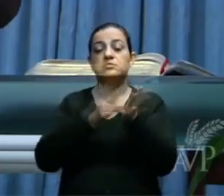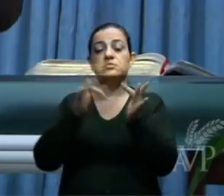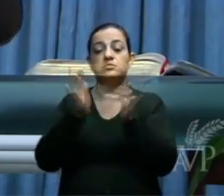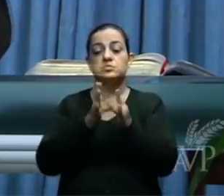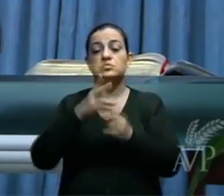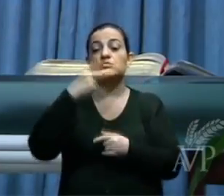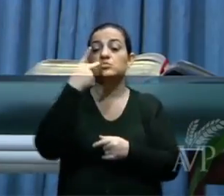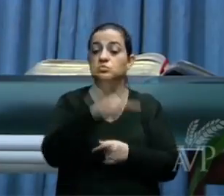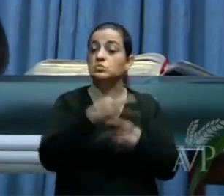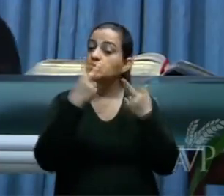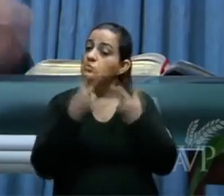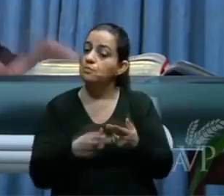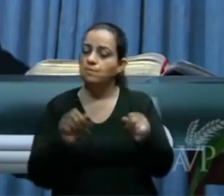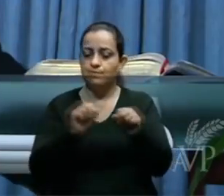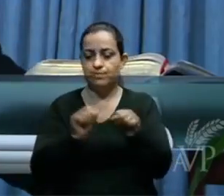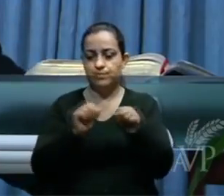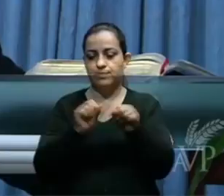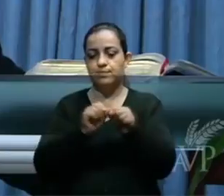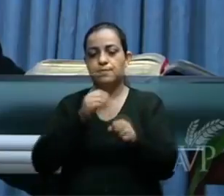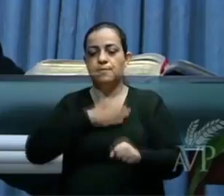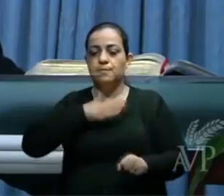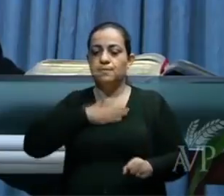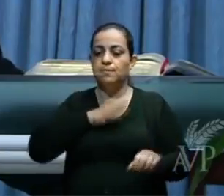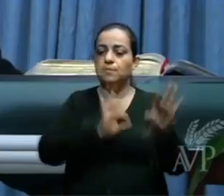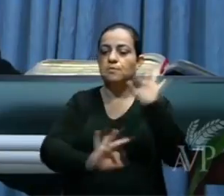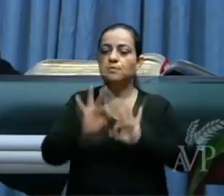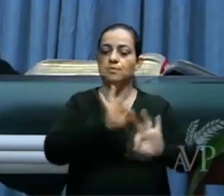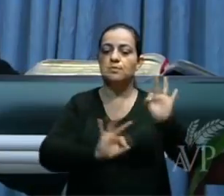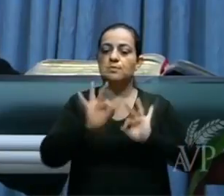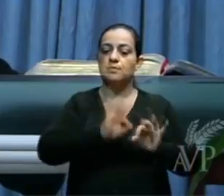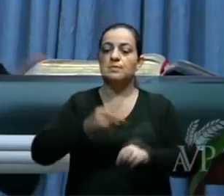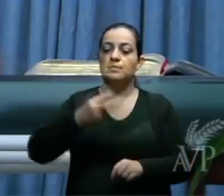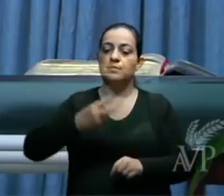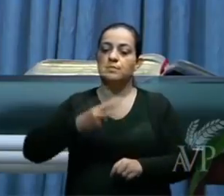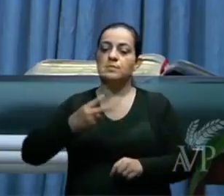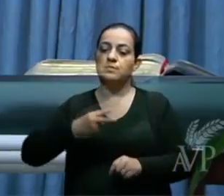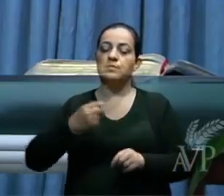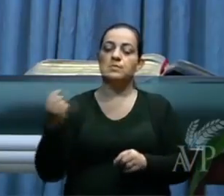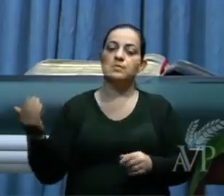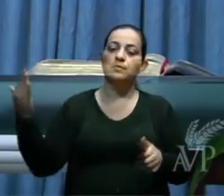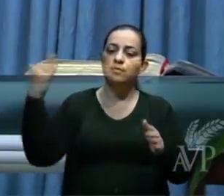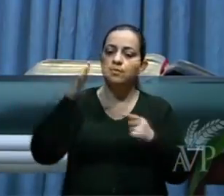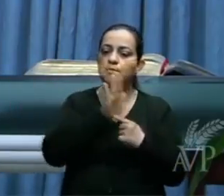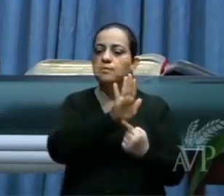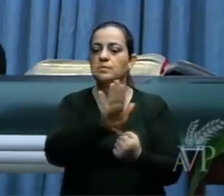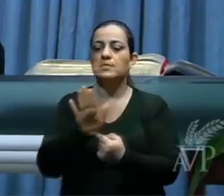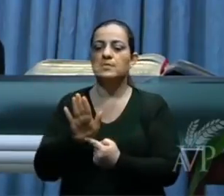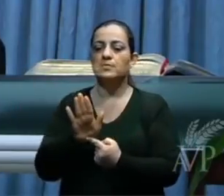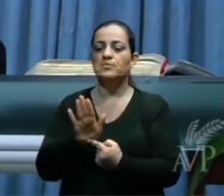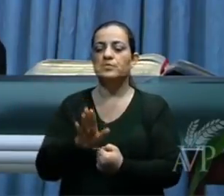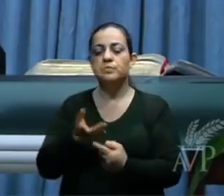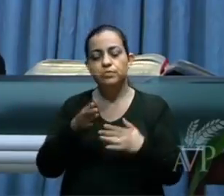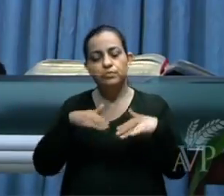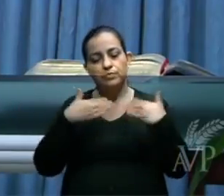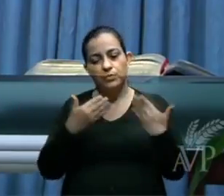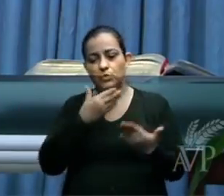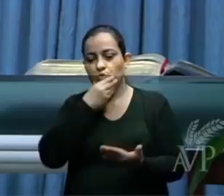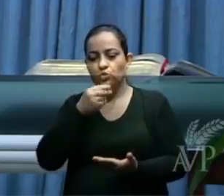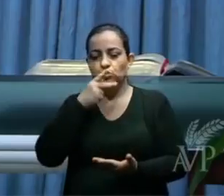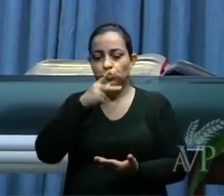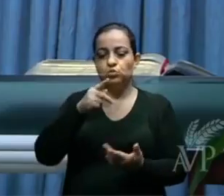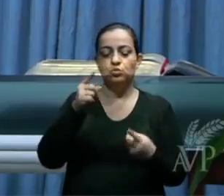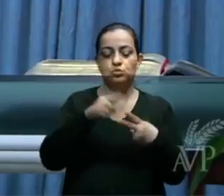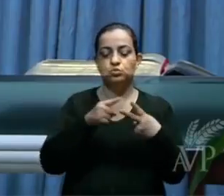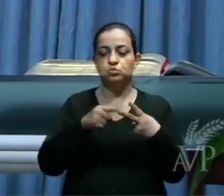da minha para a minha preparação minha segunda vinda então ele foi indicado com esses